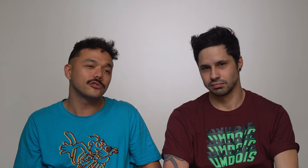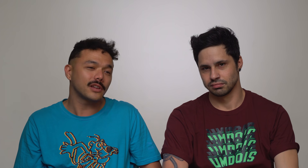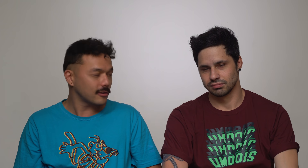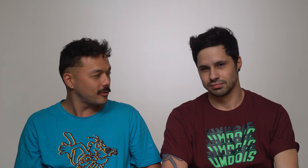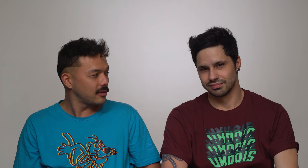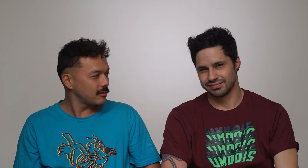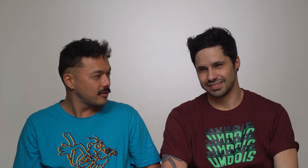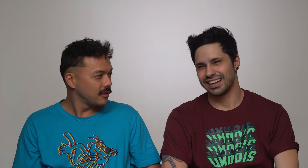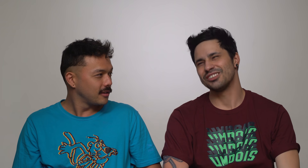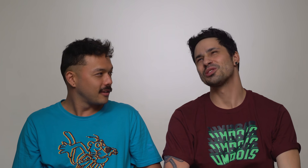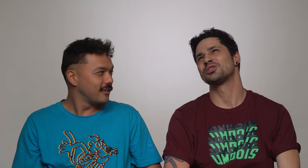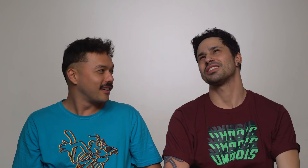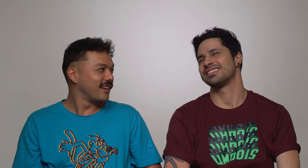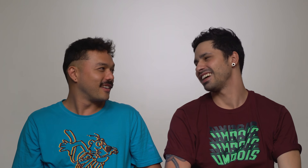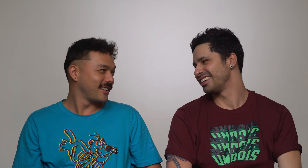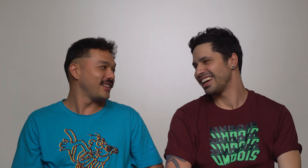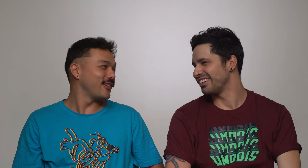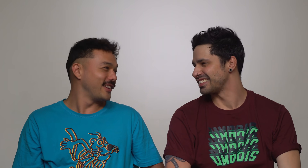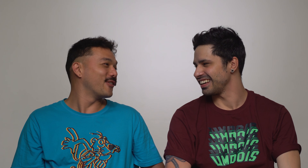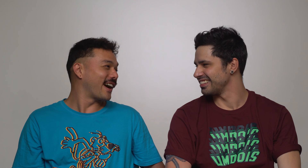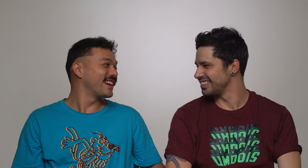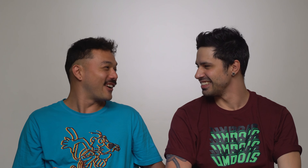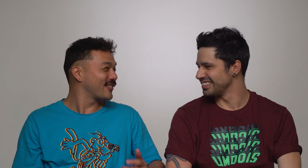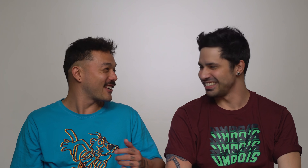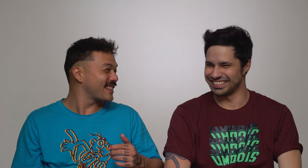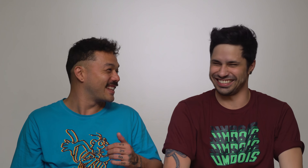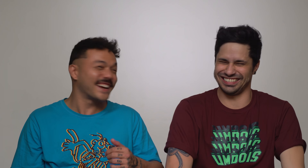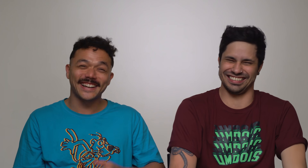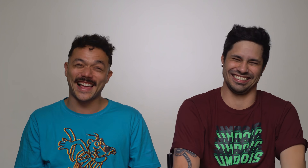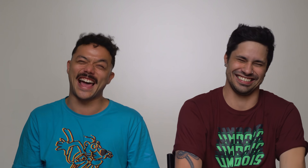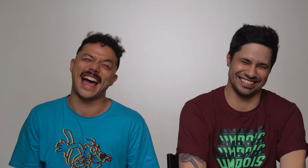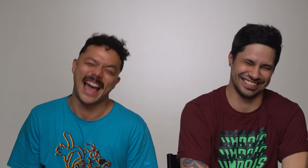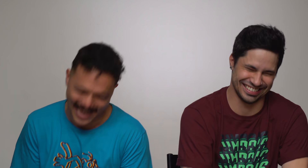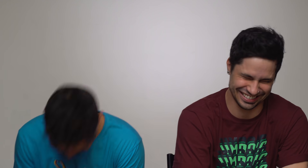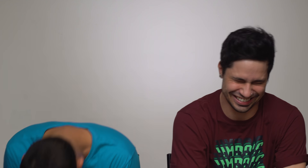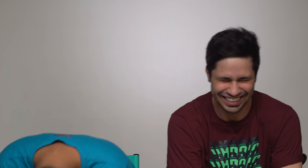chamasse Arnold César Coelho. Arnold Schwarzenegger, ninguém leva a sério. E o Arnaldo Schwarzenegger.